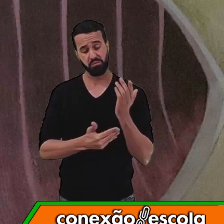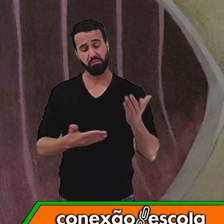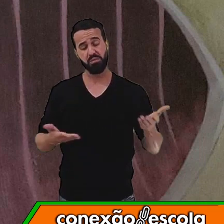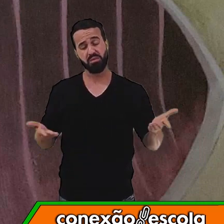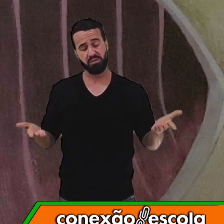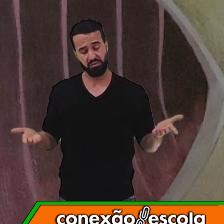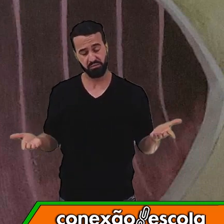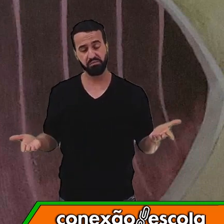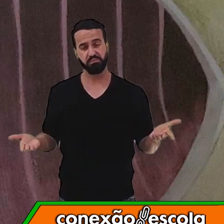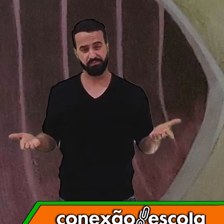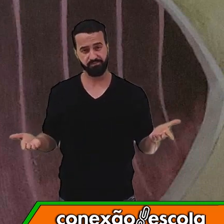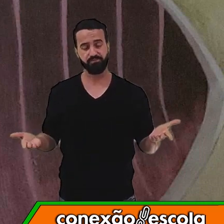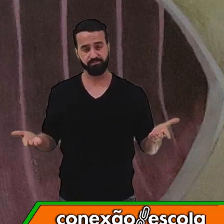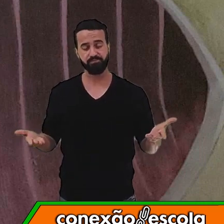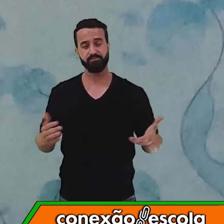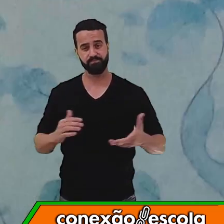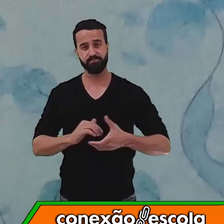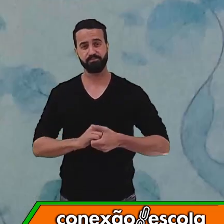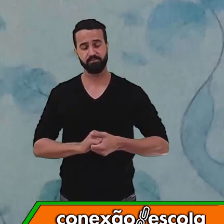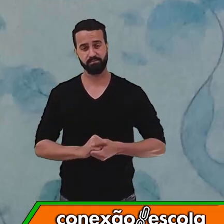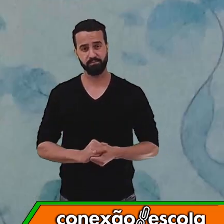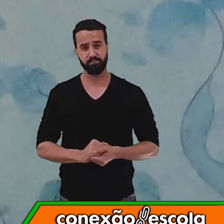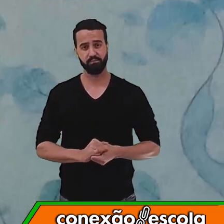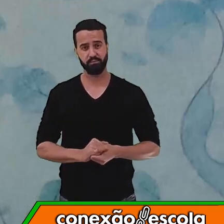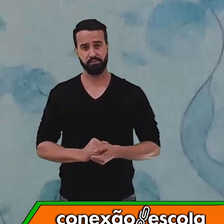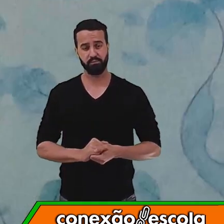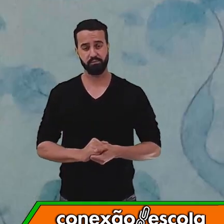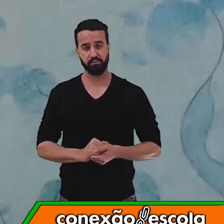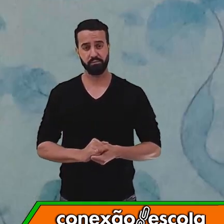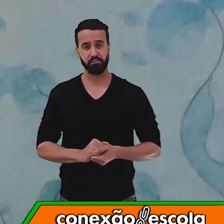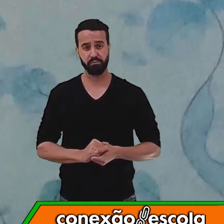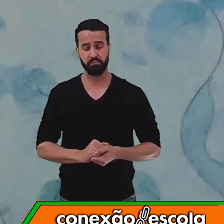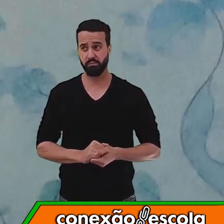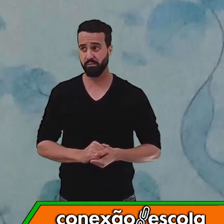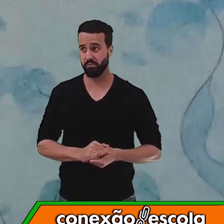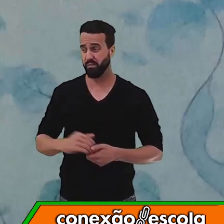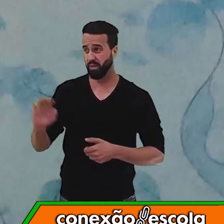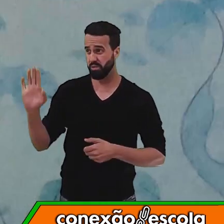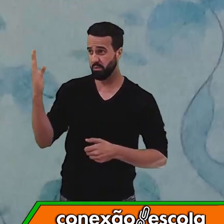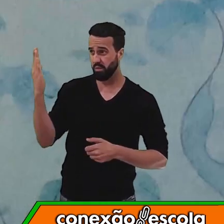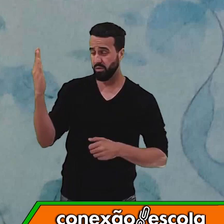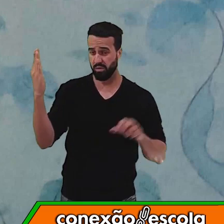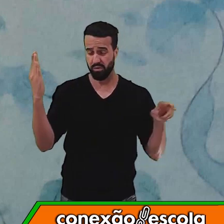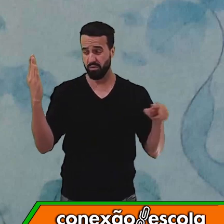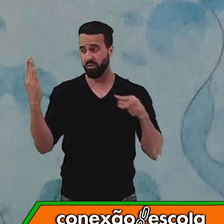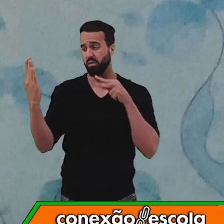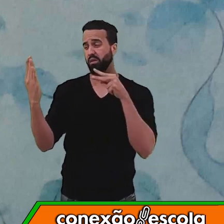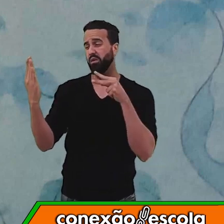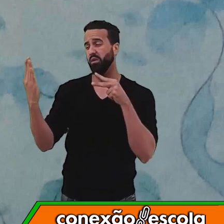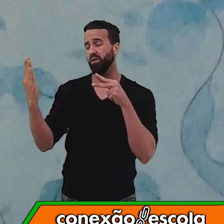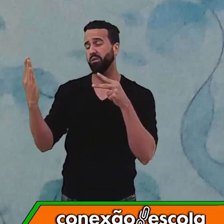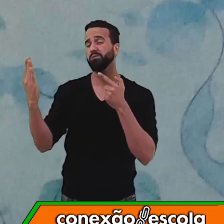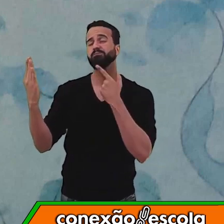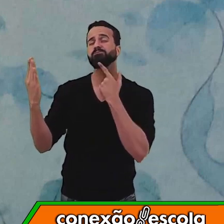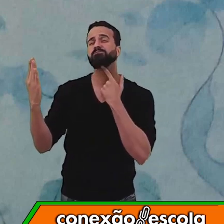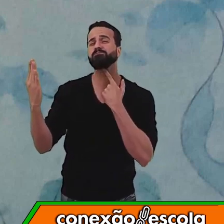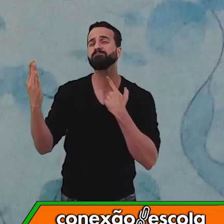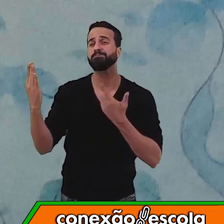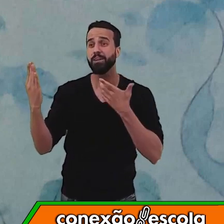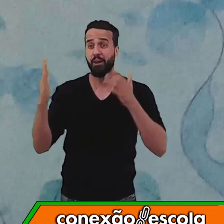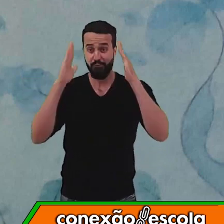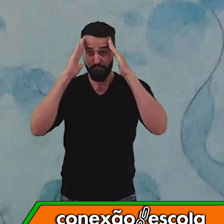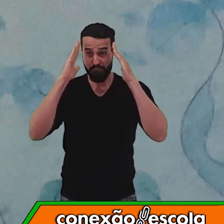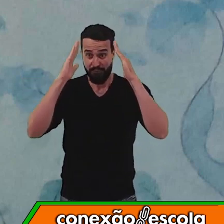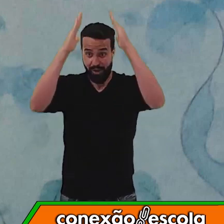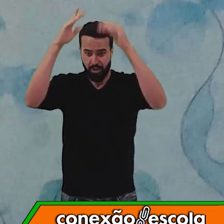boneco de madeira. Ao olhar para o espelho, desejou ser a própria fada